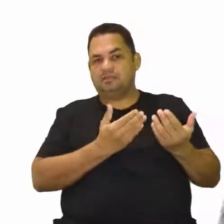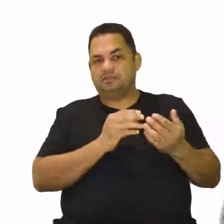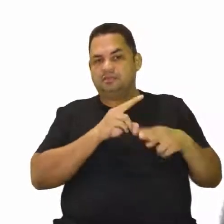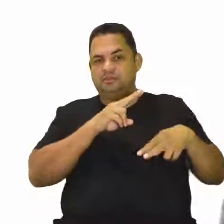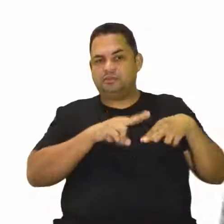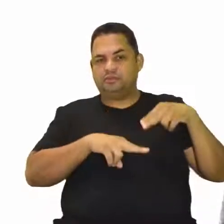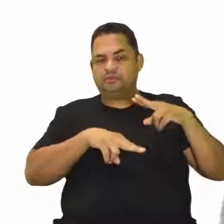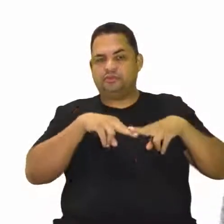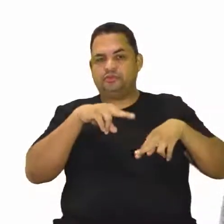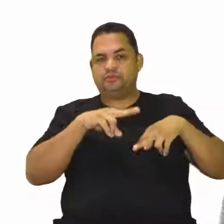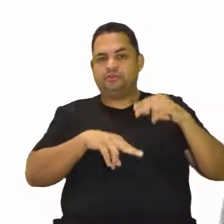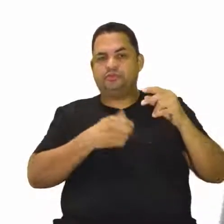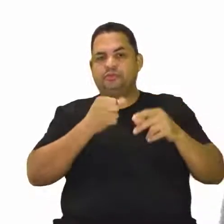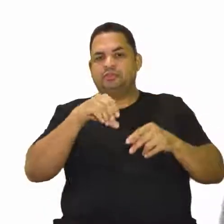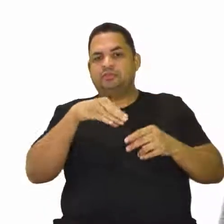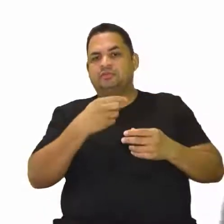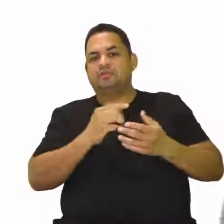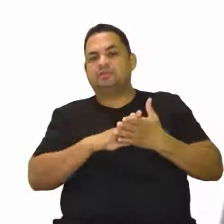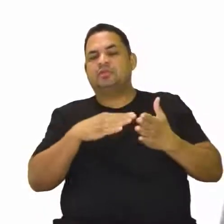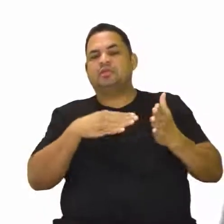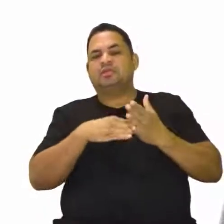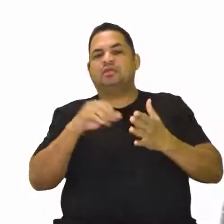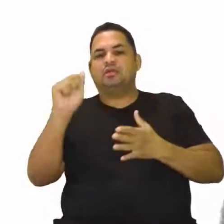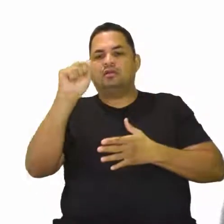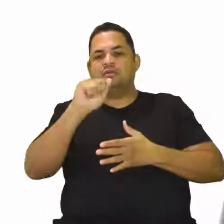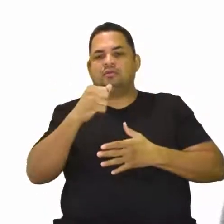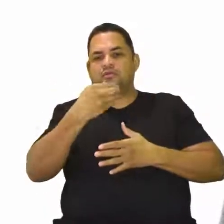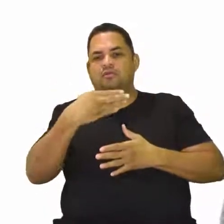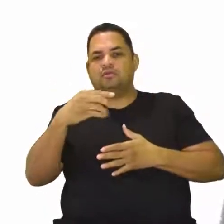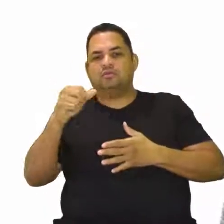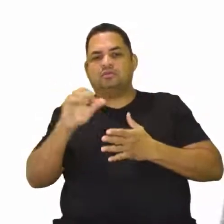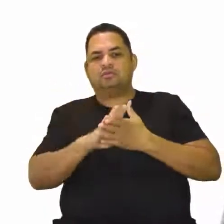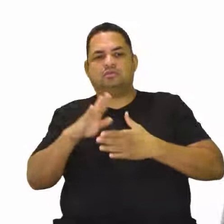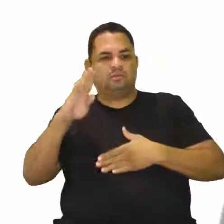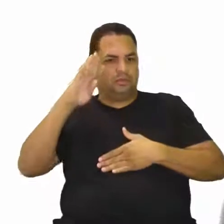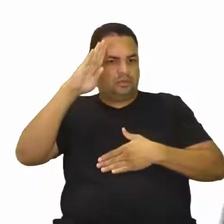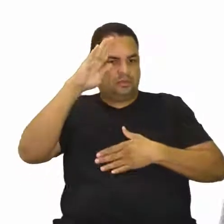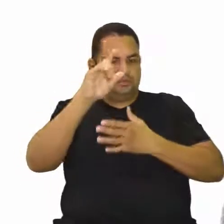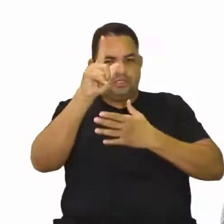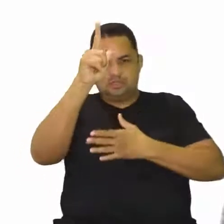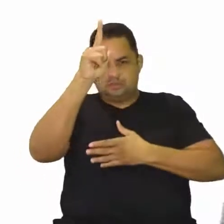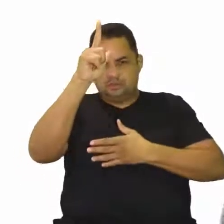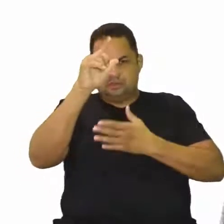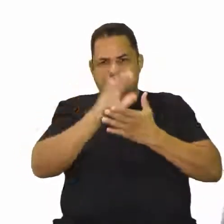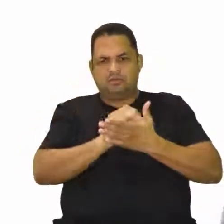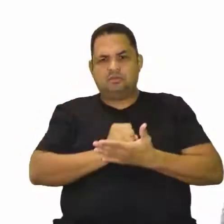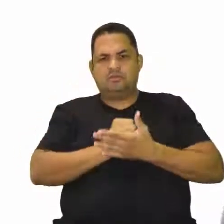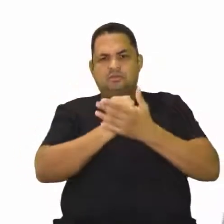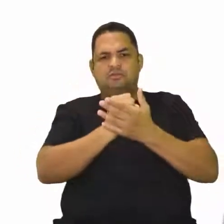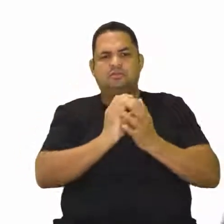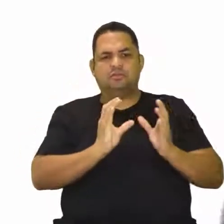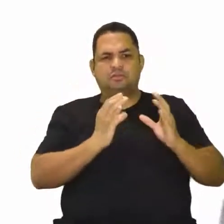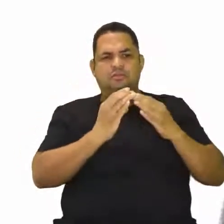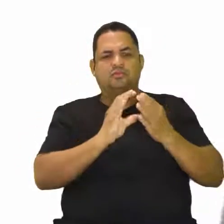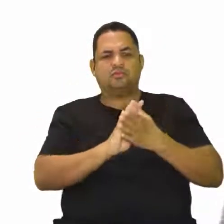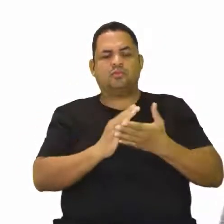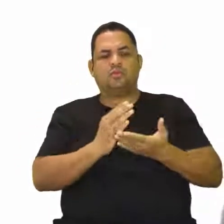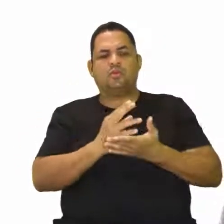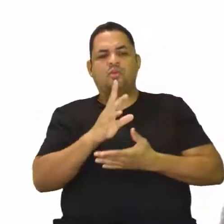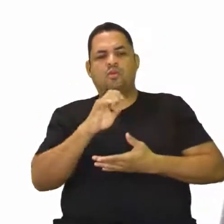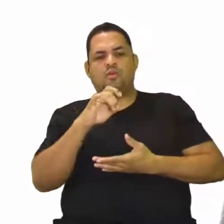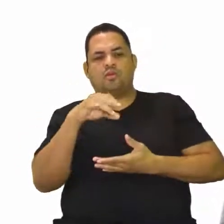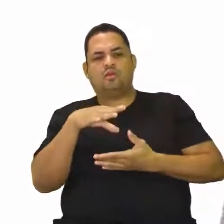41 agosto 5211 exércitos alemães apoiado por